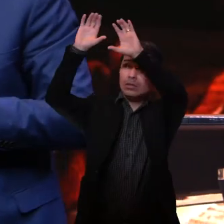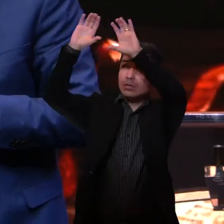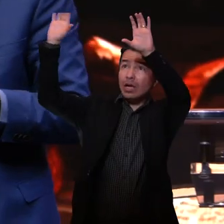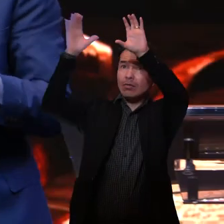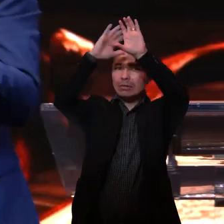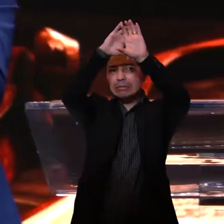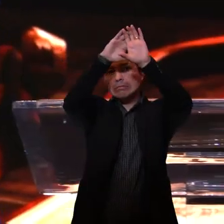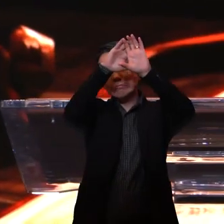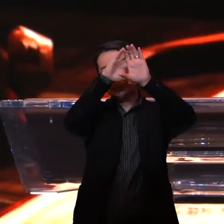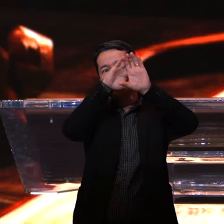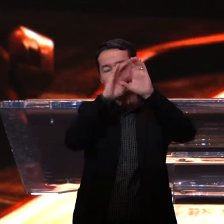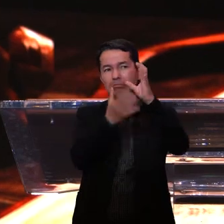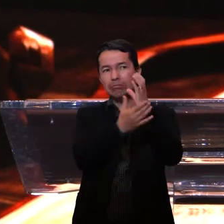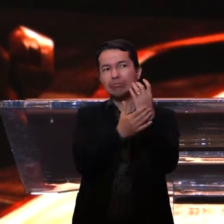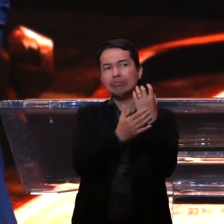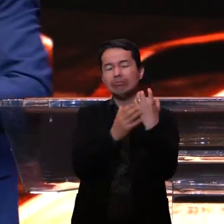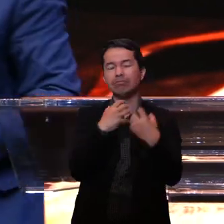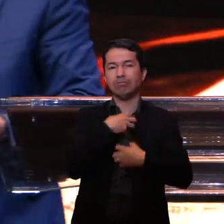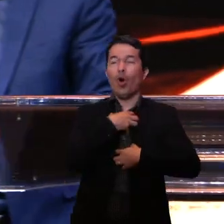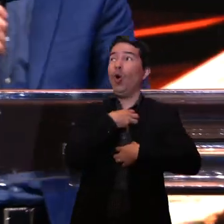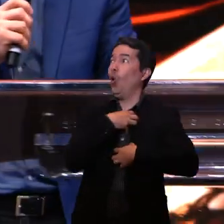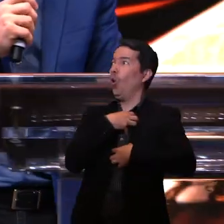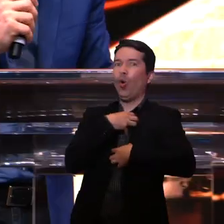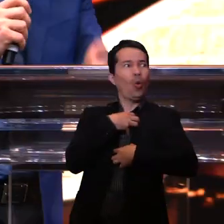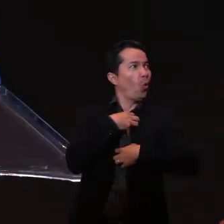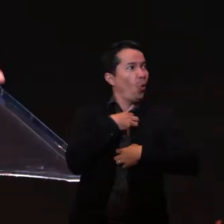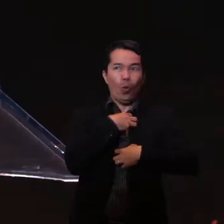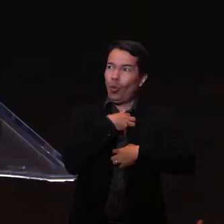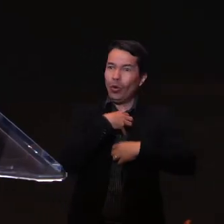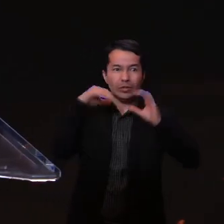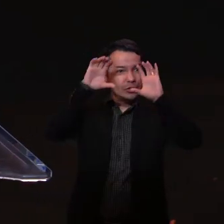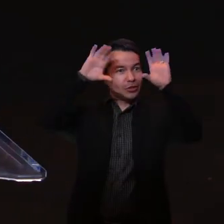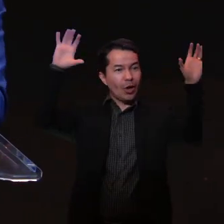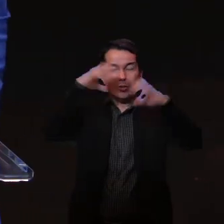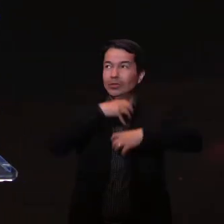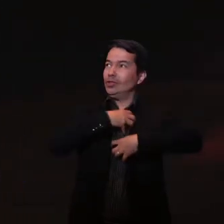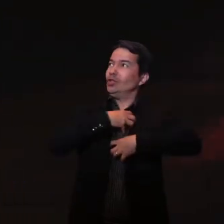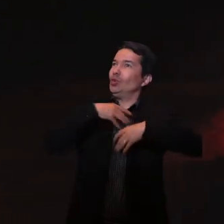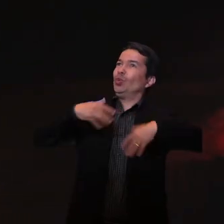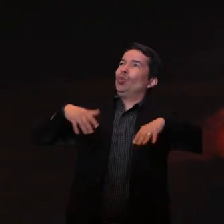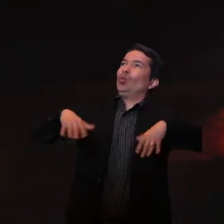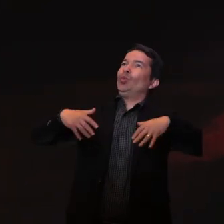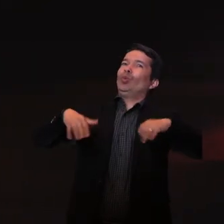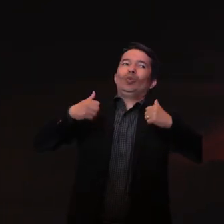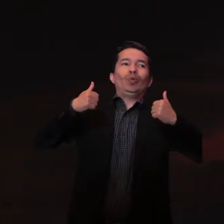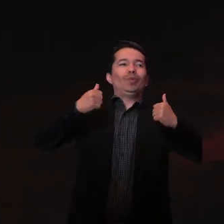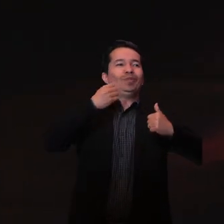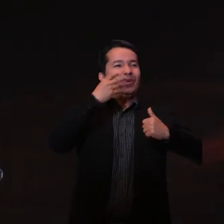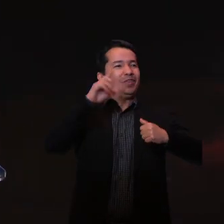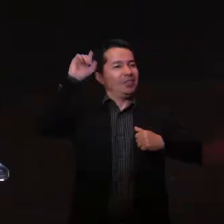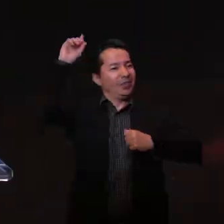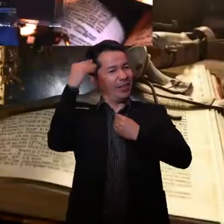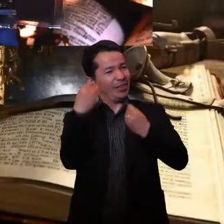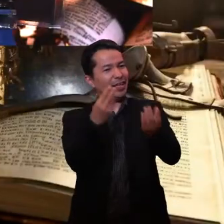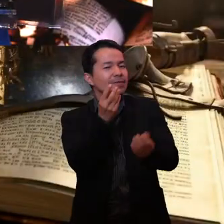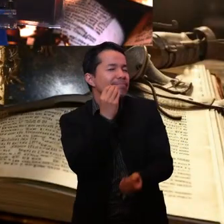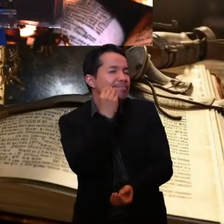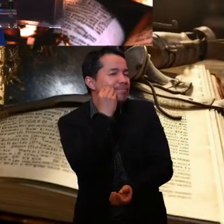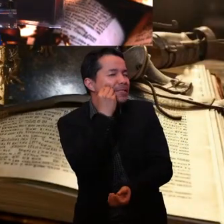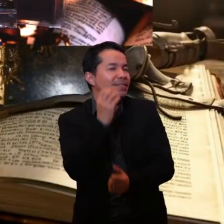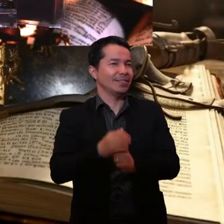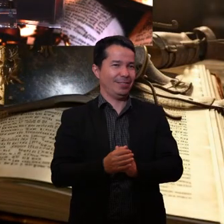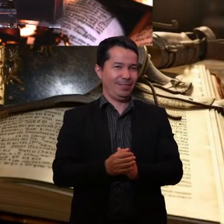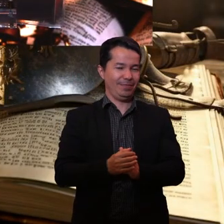isso dessa esperança cheia de alegria. Olha o que diz 1 Pedro, capítulo 1, versículo 8. Mesmo não